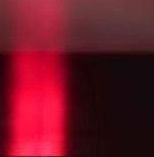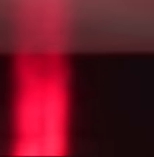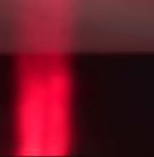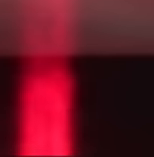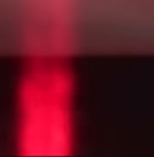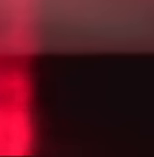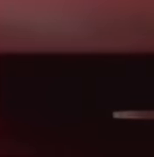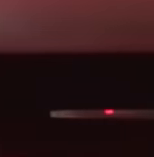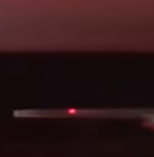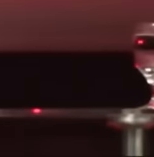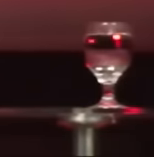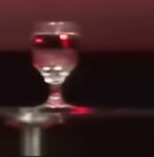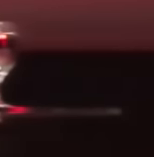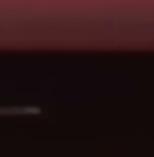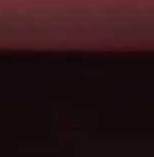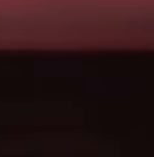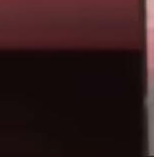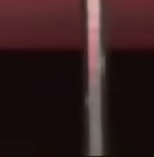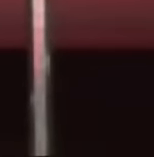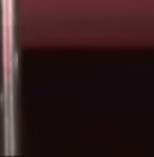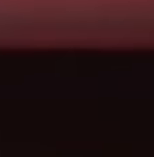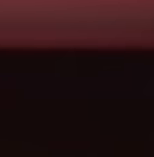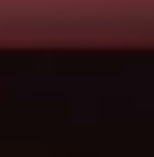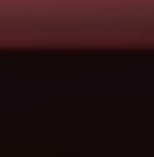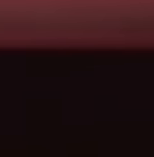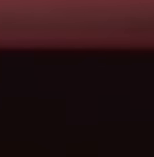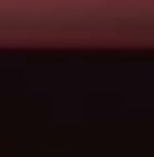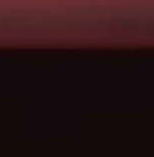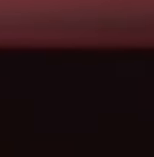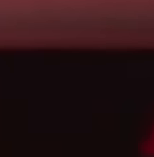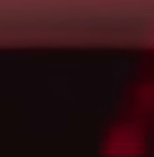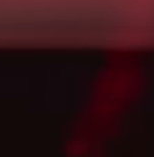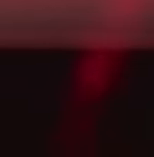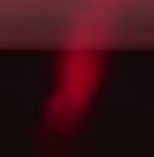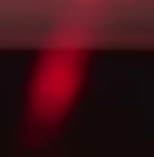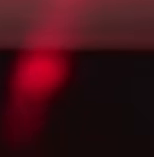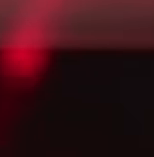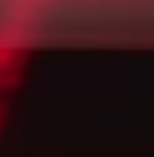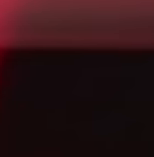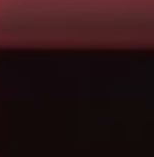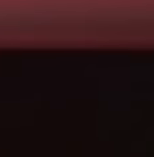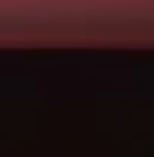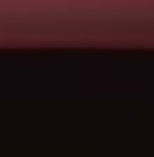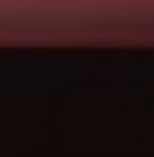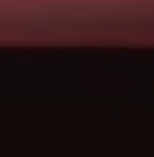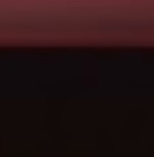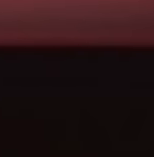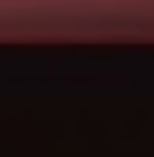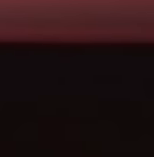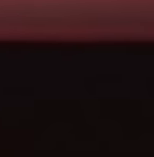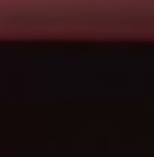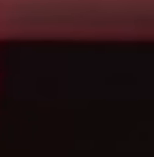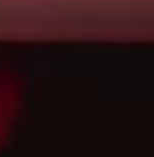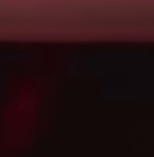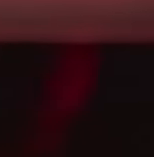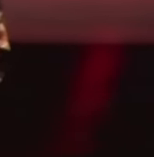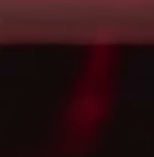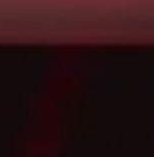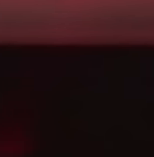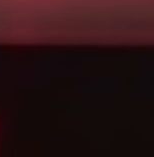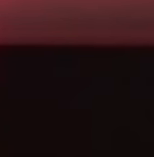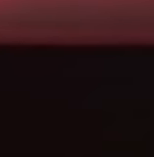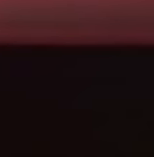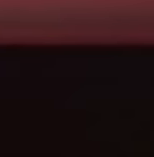a ir até lá. Vamos, e aqui vamos continuar. Ainda estamos orando ainda sobre algumas